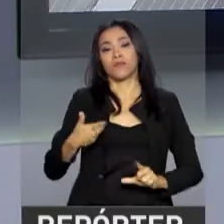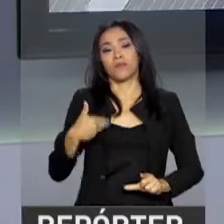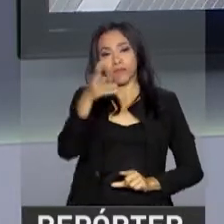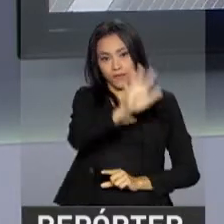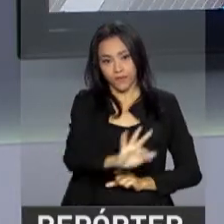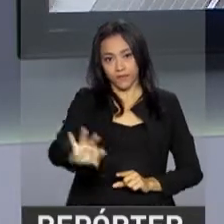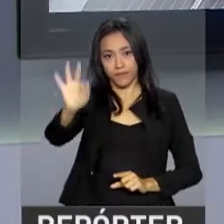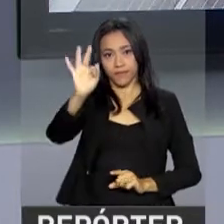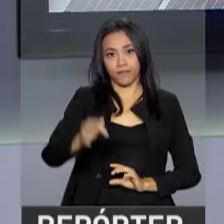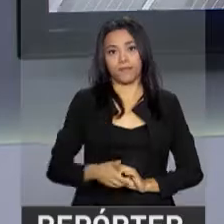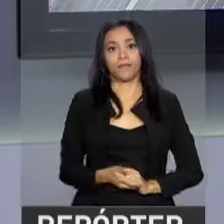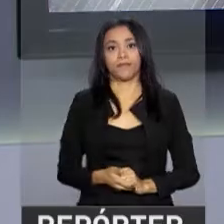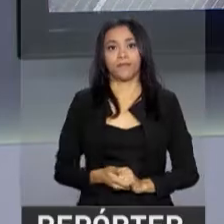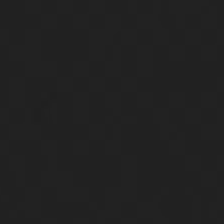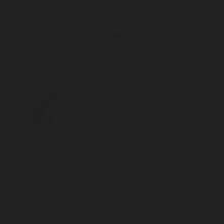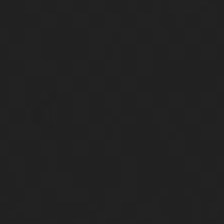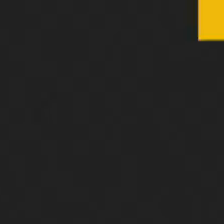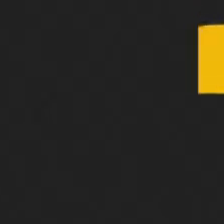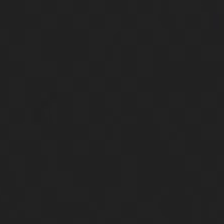do governo federal